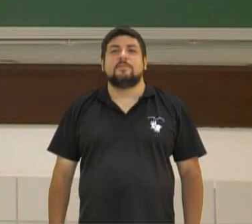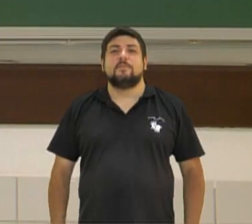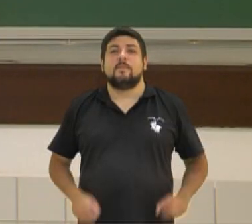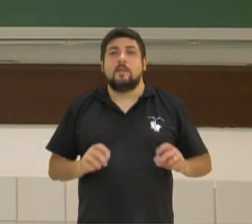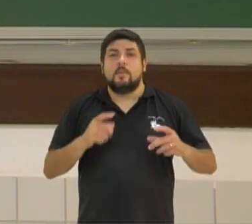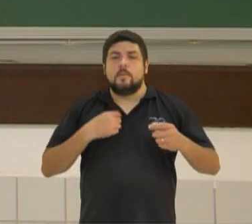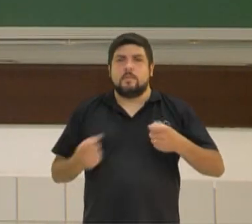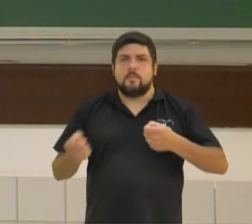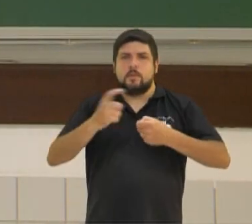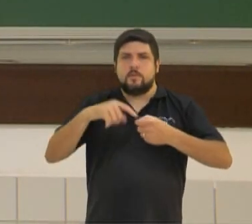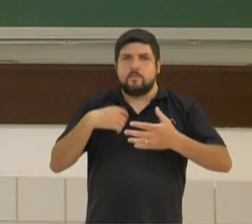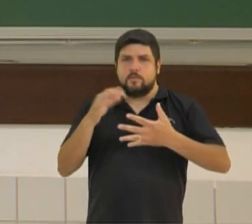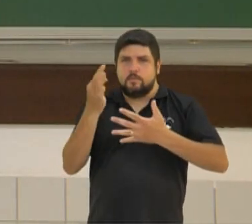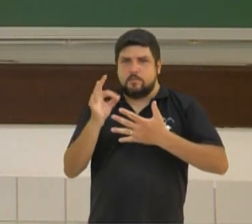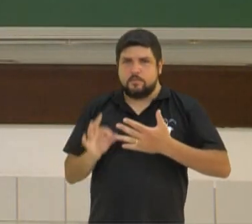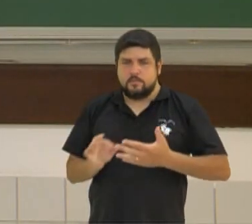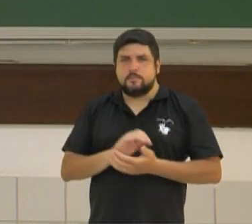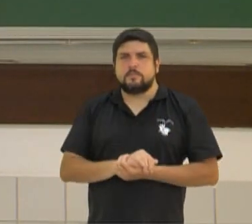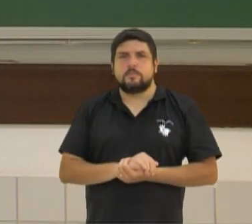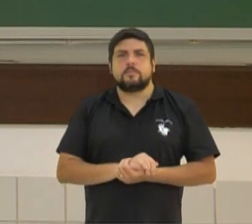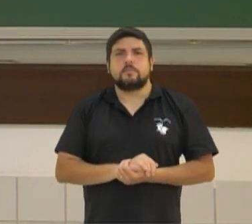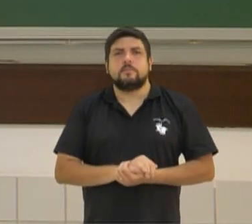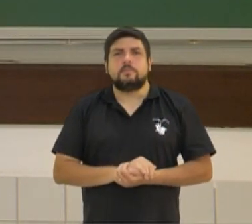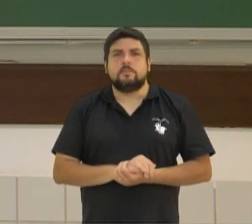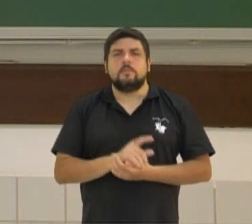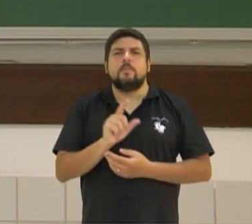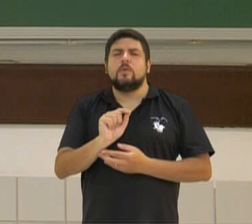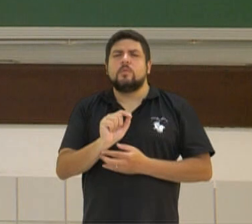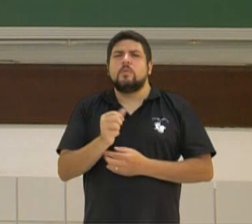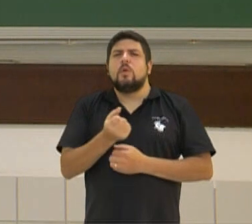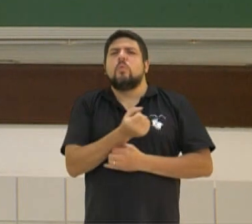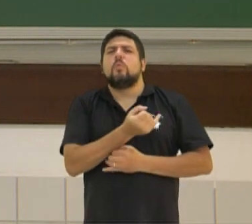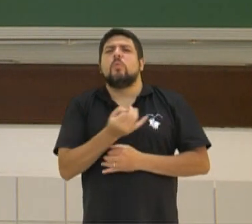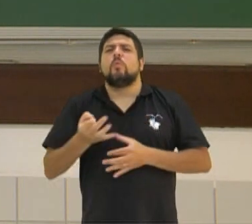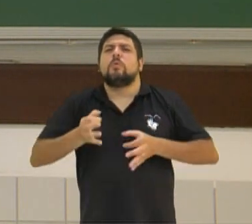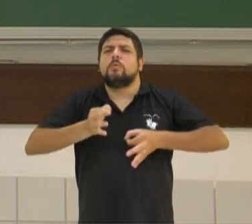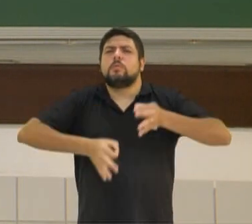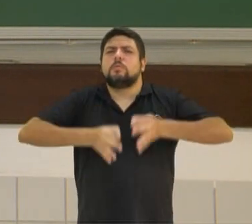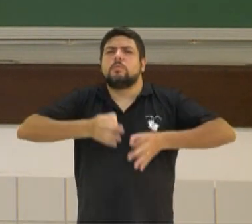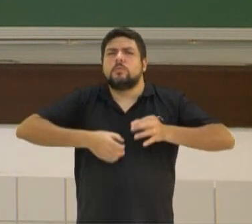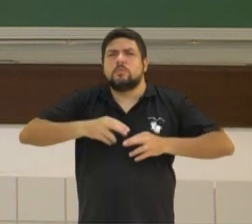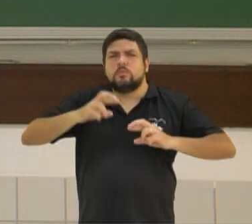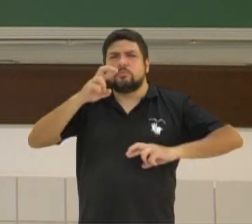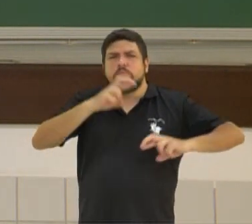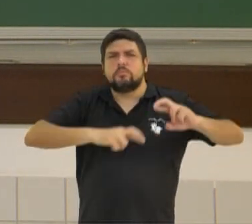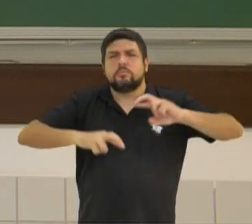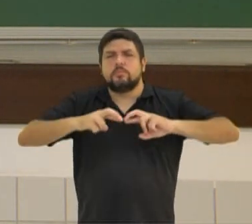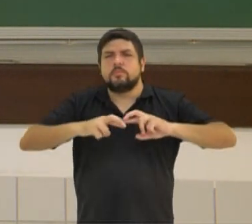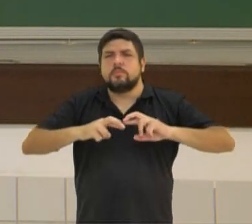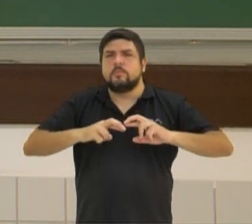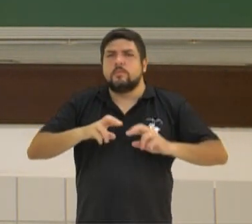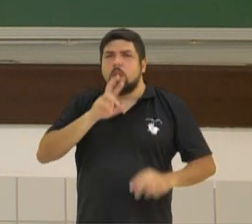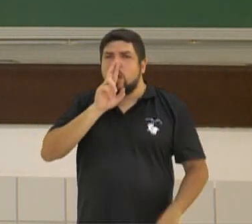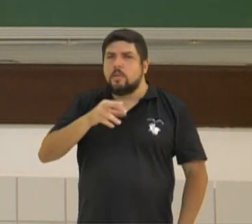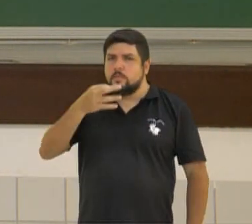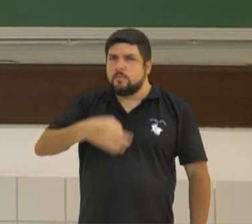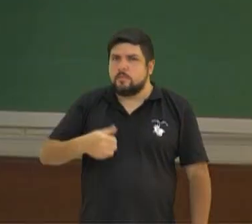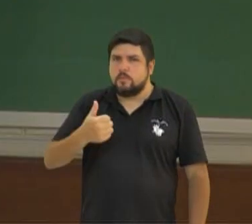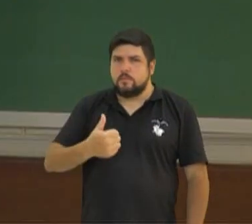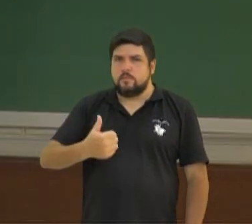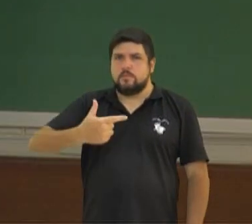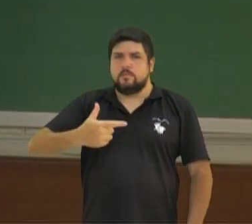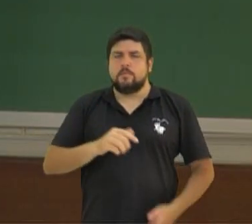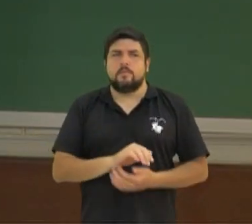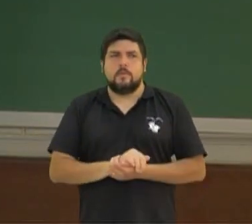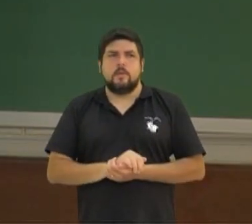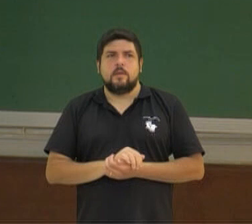Voltando então, galera, com a correção do exercício, né, que era quantos árbitros tem no badminton. Então, são 12 árbitros, né? Então, na partida oficial do